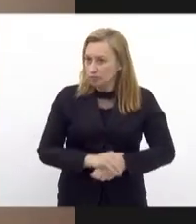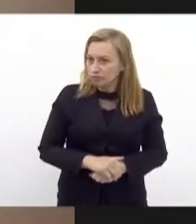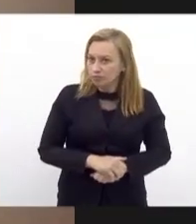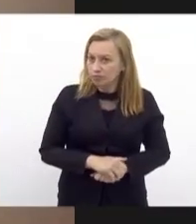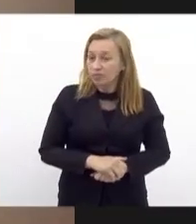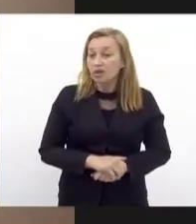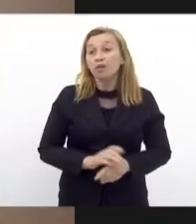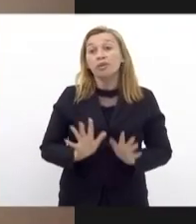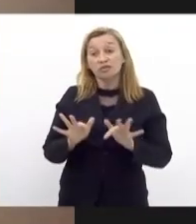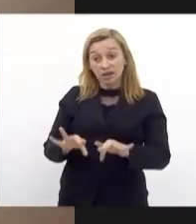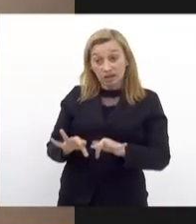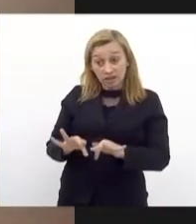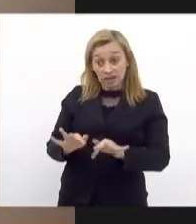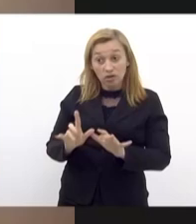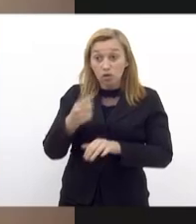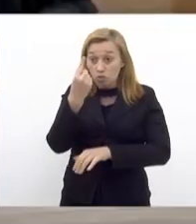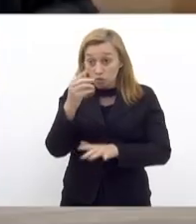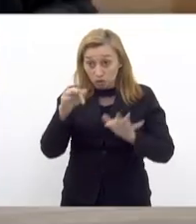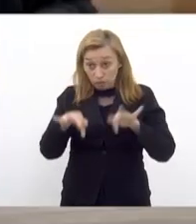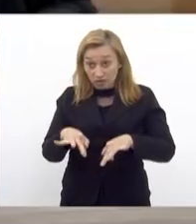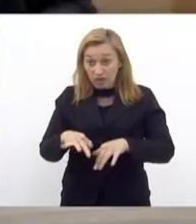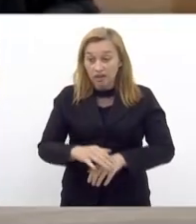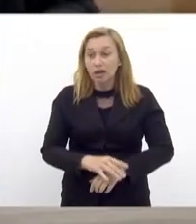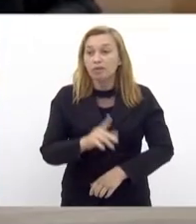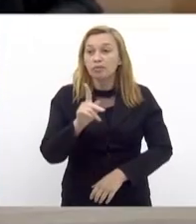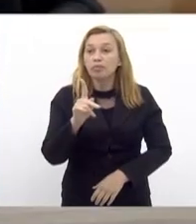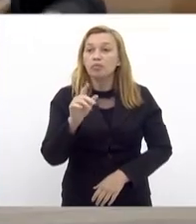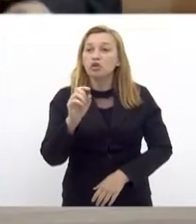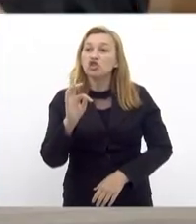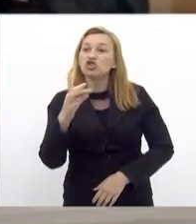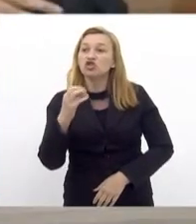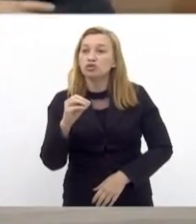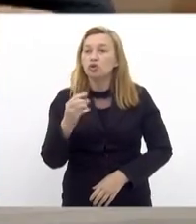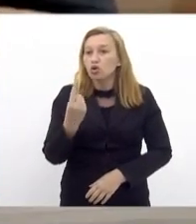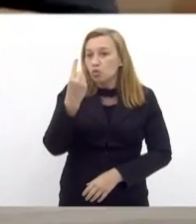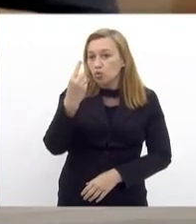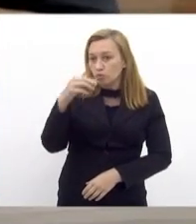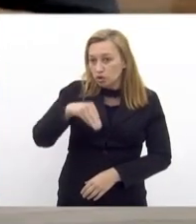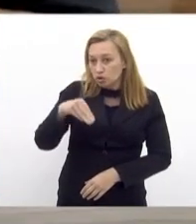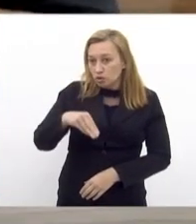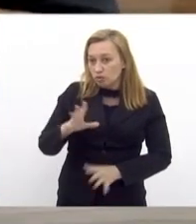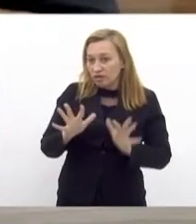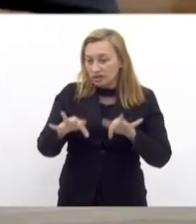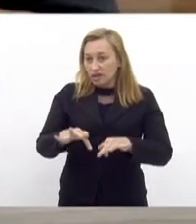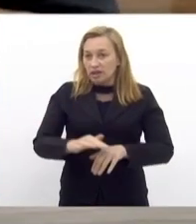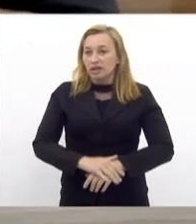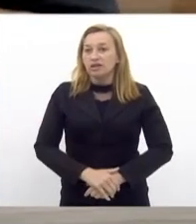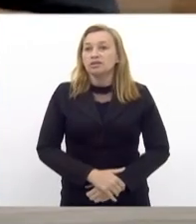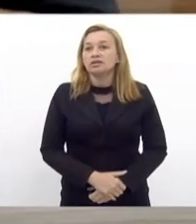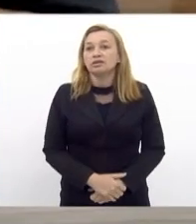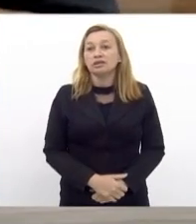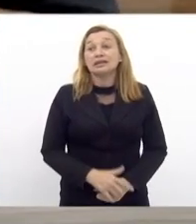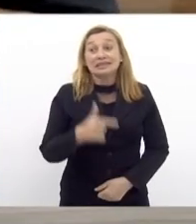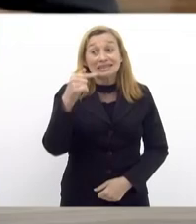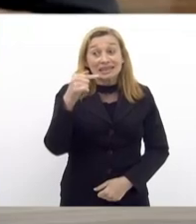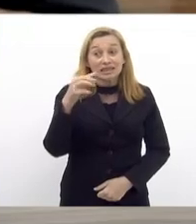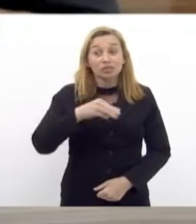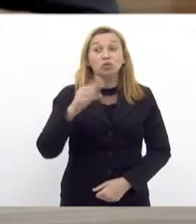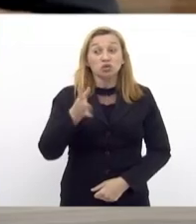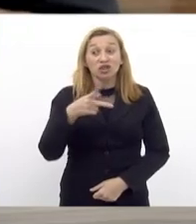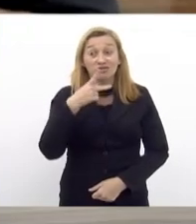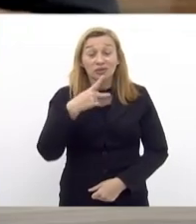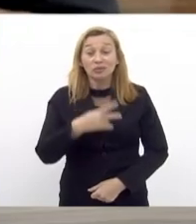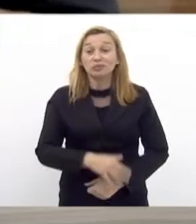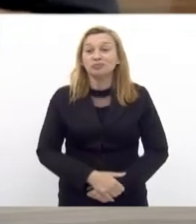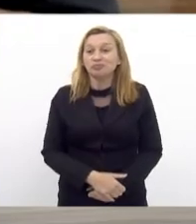o pensamento... Um minuto para concluir, também, por favor, Portinho. Oi? O amigo já usou 7 minutos. 1 minuto, por favor,